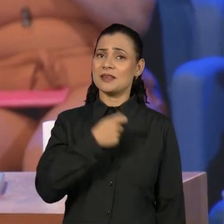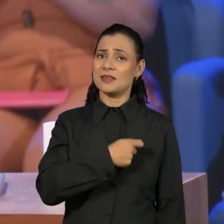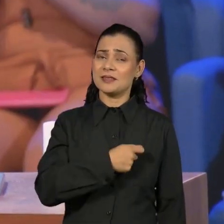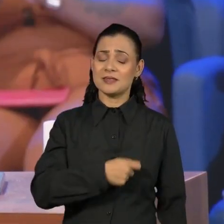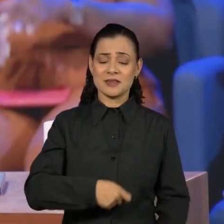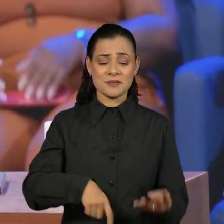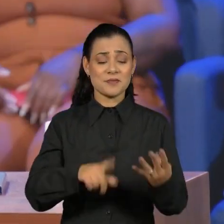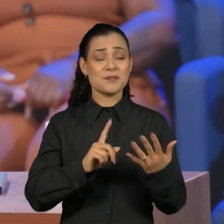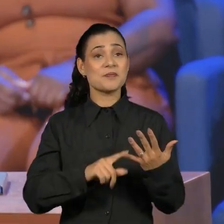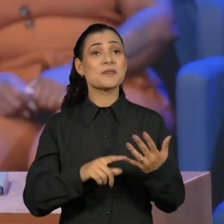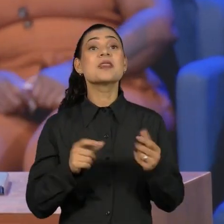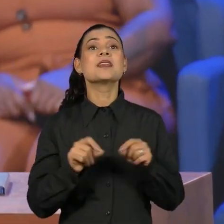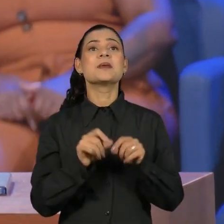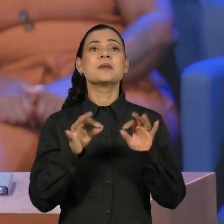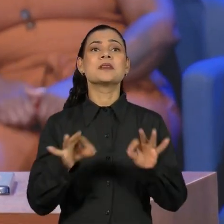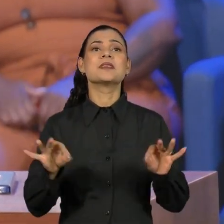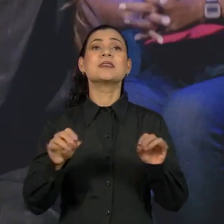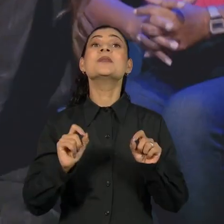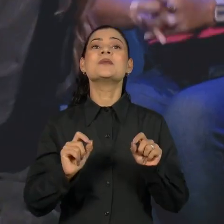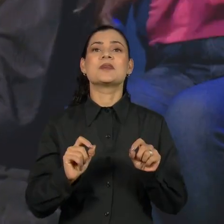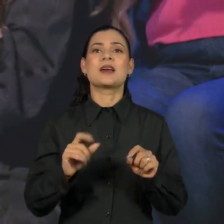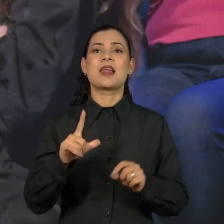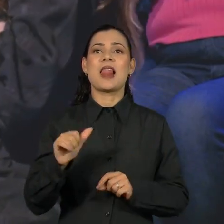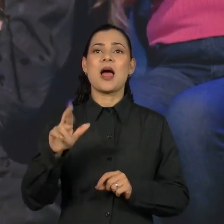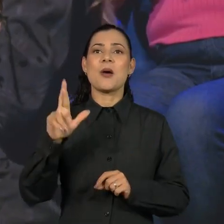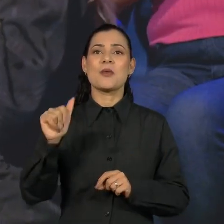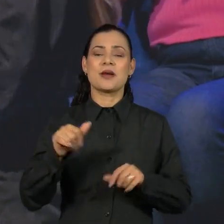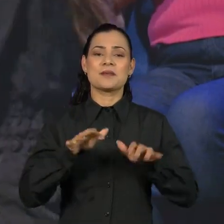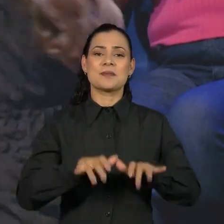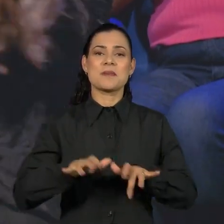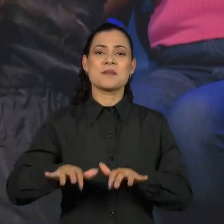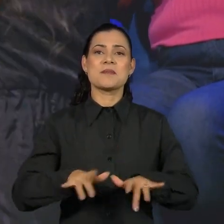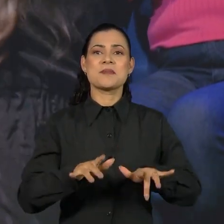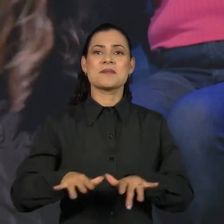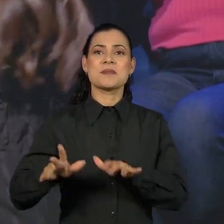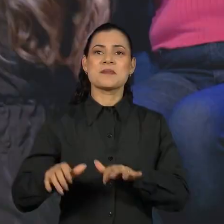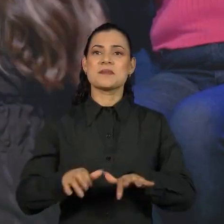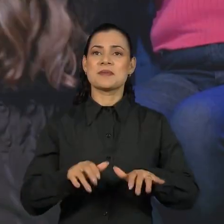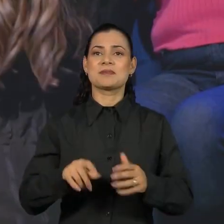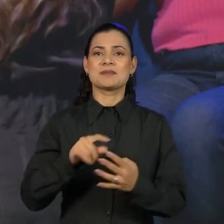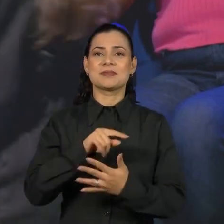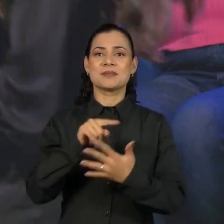e nossa maestra Laura, maravilhosa.